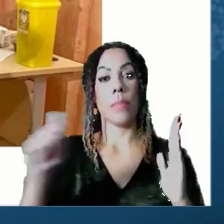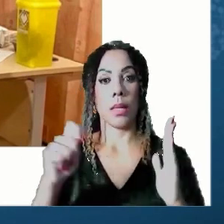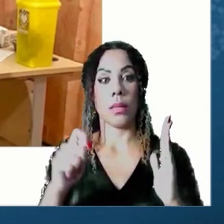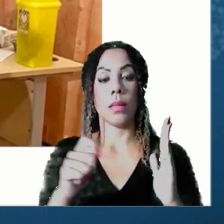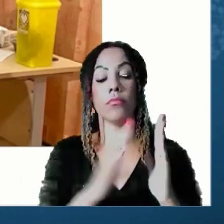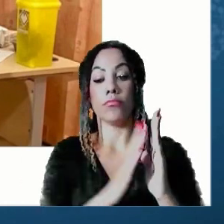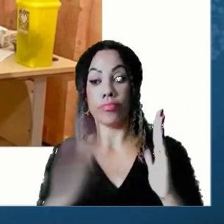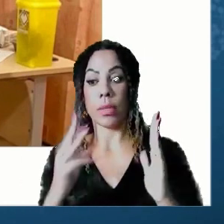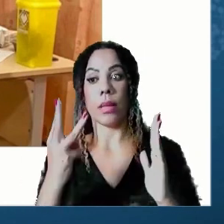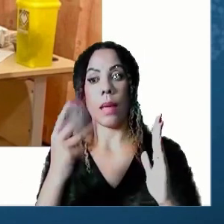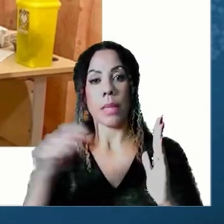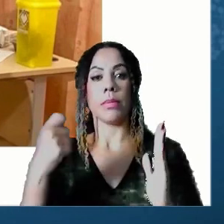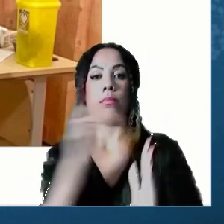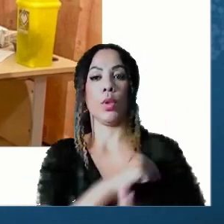meses.